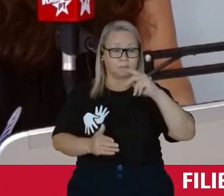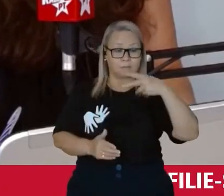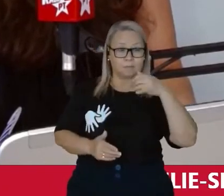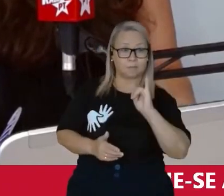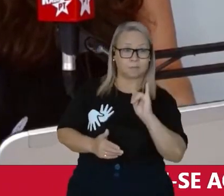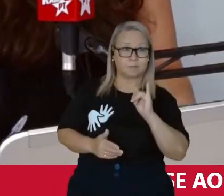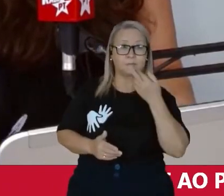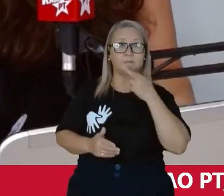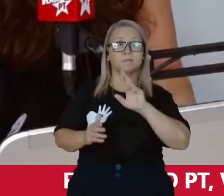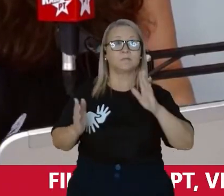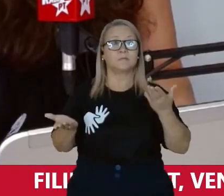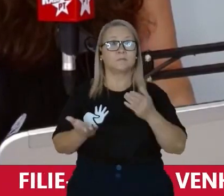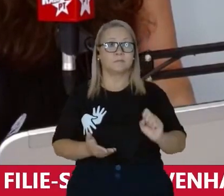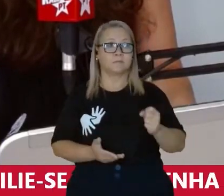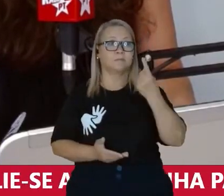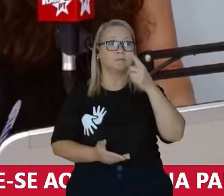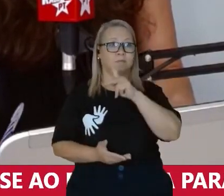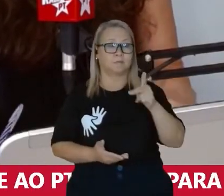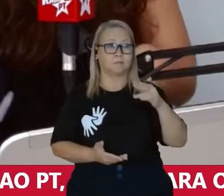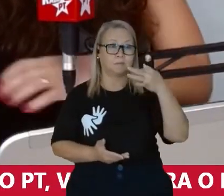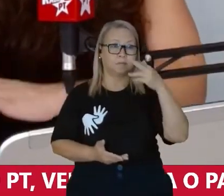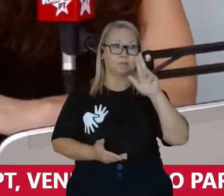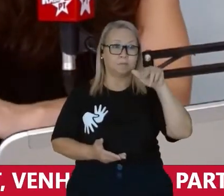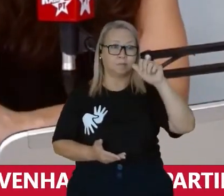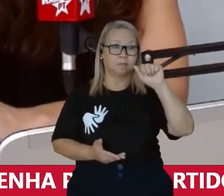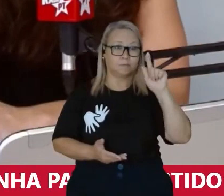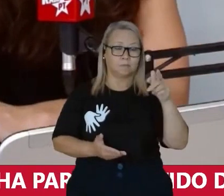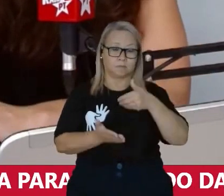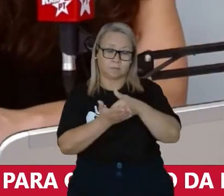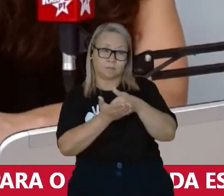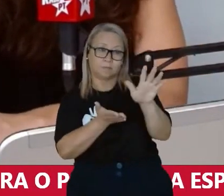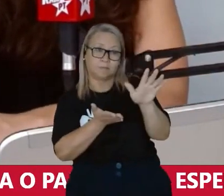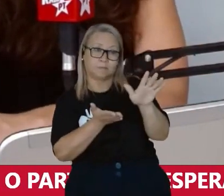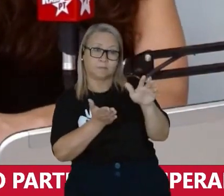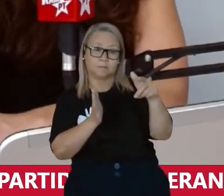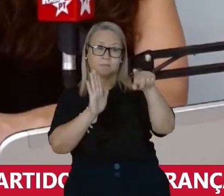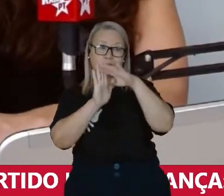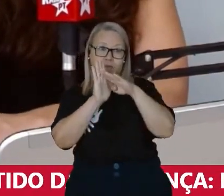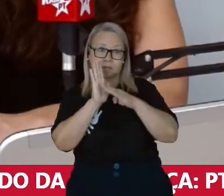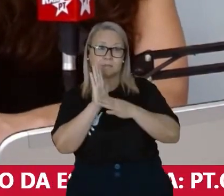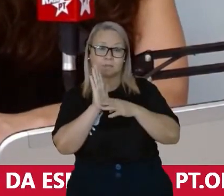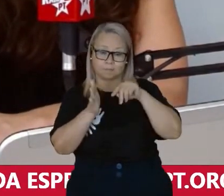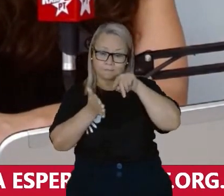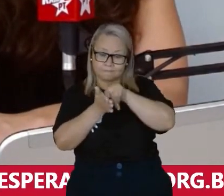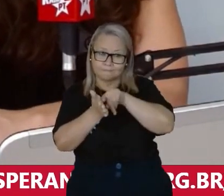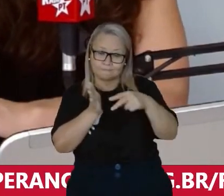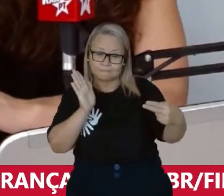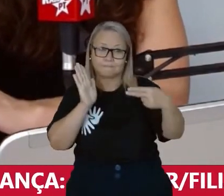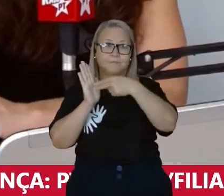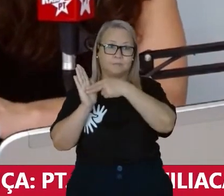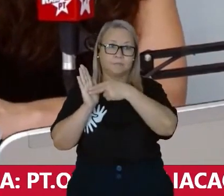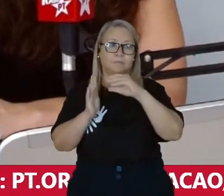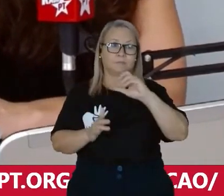que o ex-presidente da FUNAG, porque ele foi demitido, agora ele está na lista de indiciados da CPI. Além de